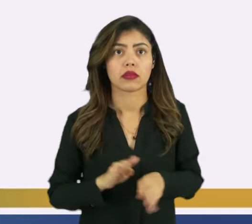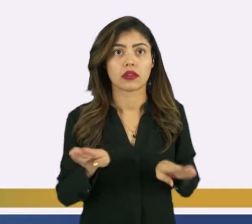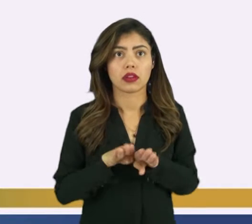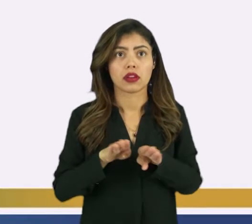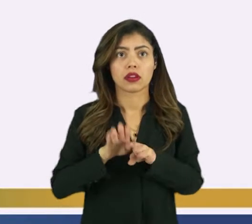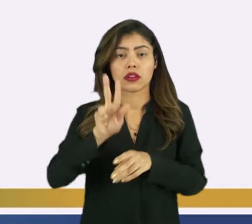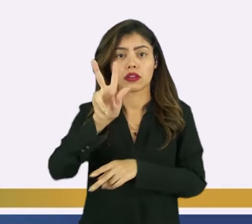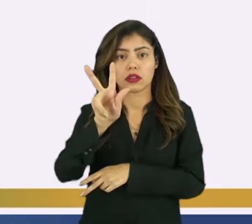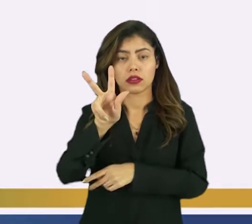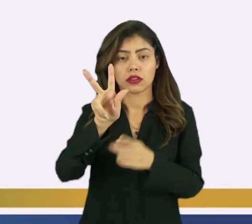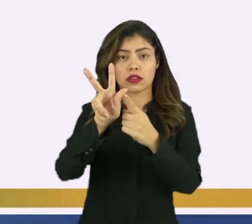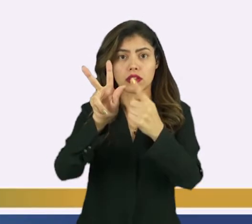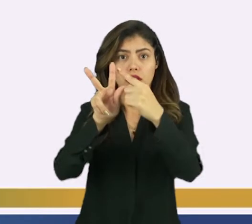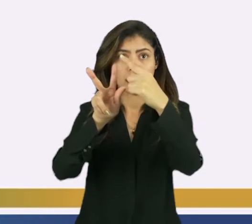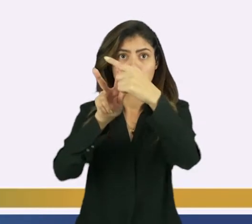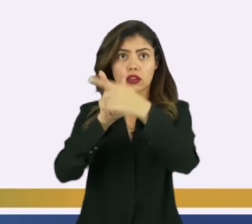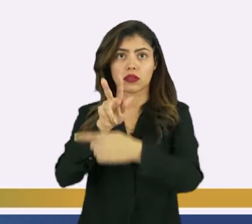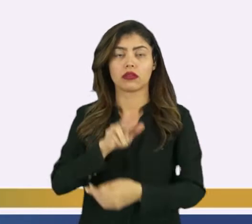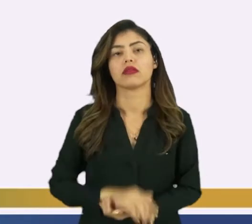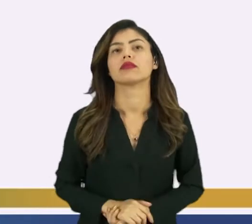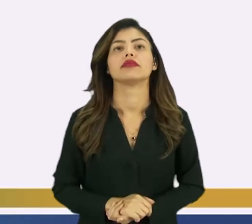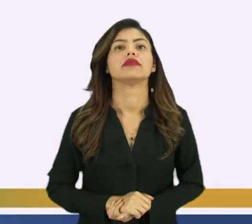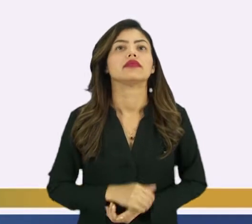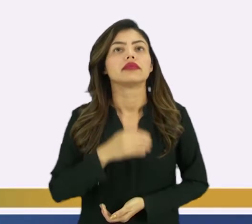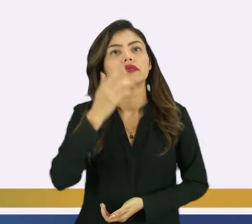também patas que são bem definidas.